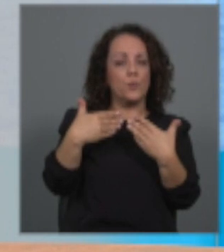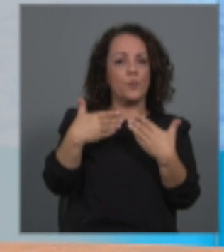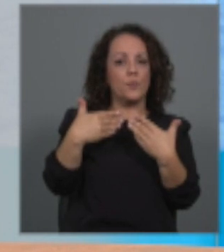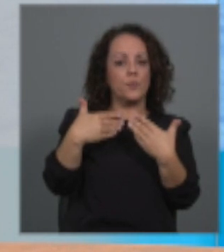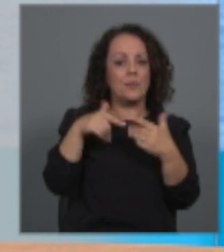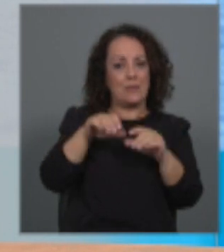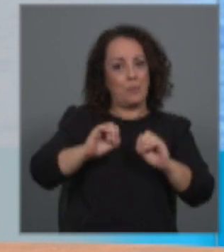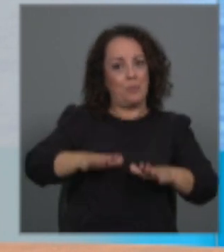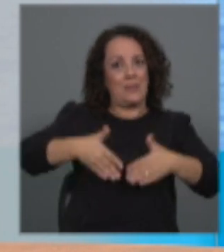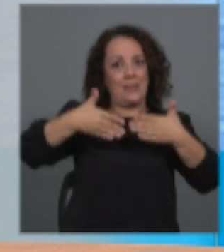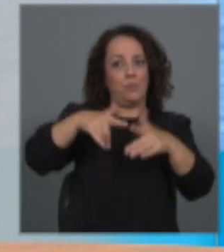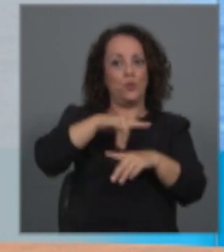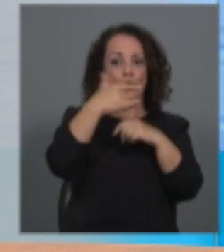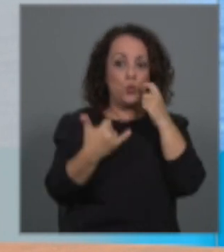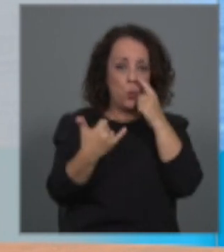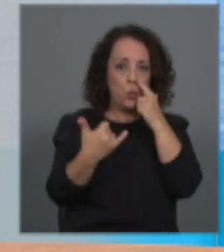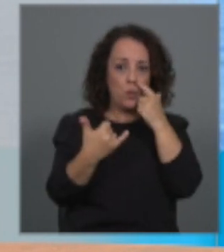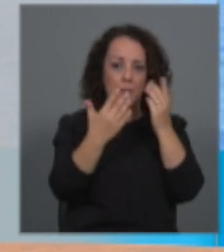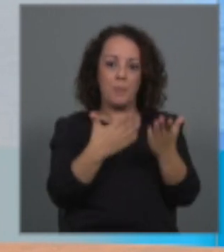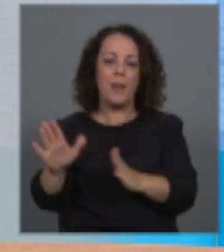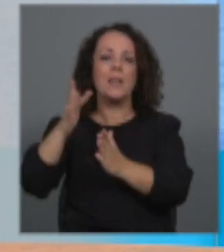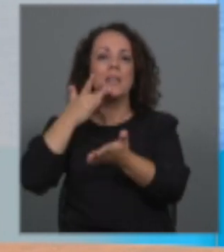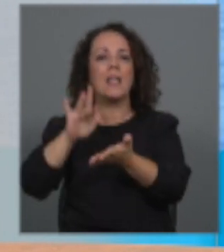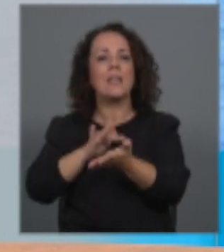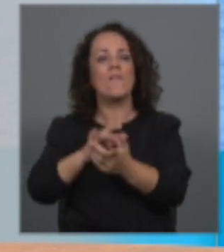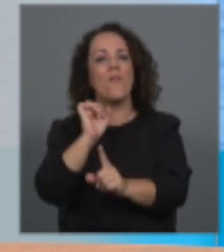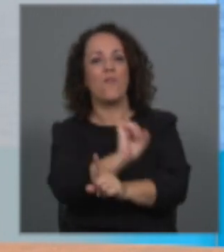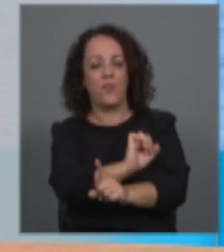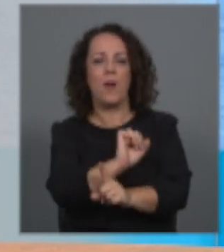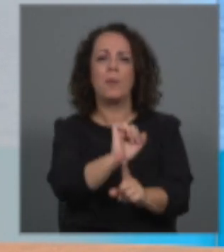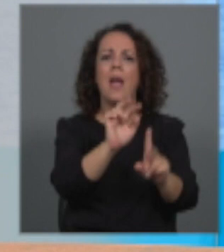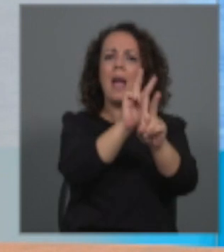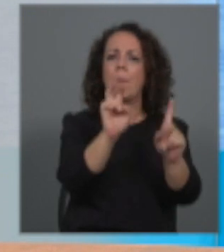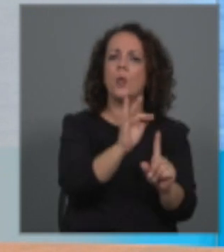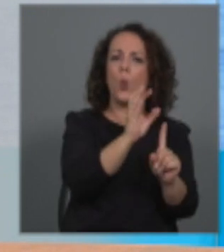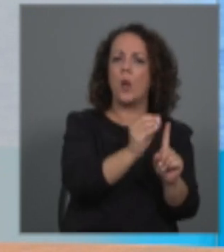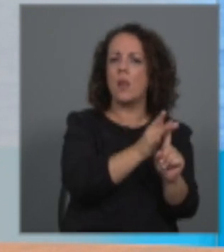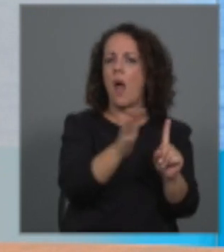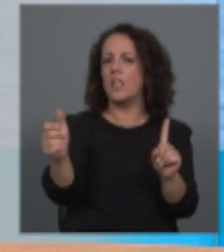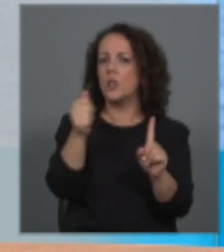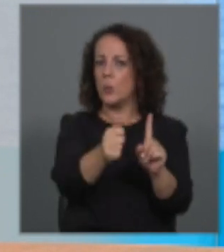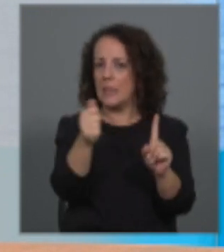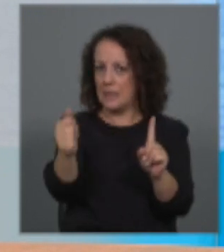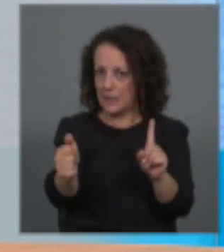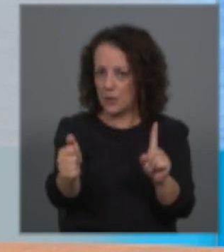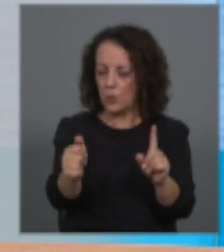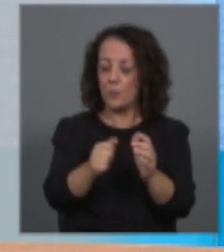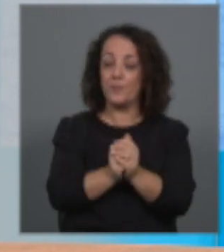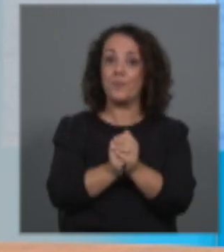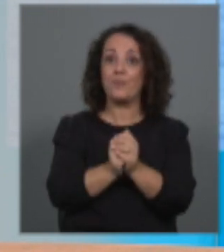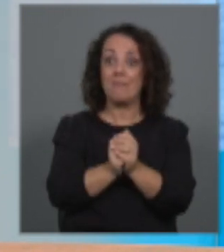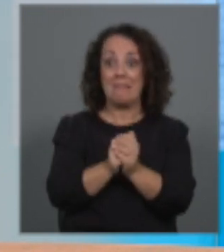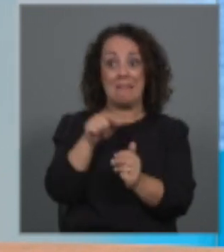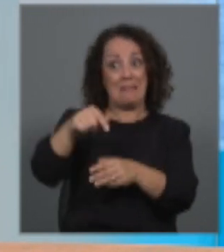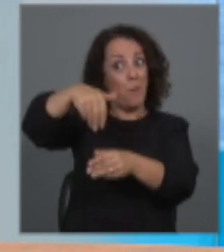dessa segunda parte do livro de Isaías, que vai do capítulo 40 ao capítulo 55, que está dentro do